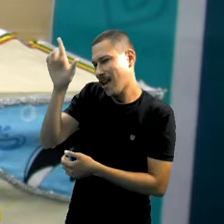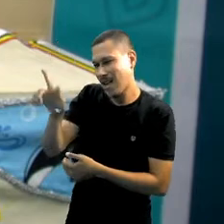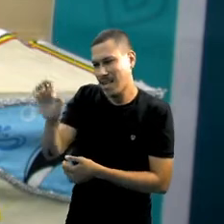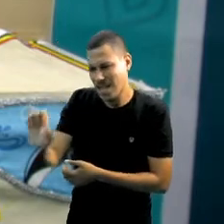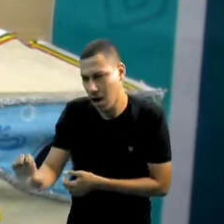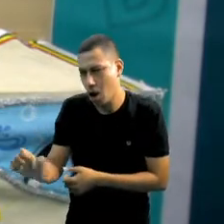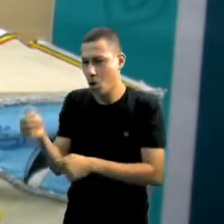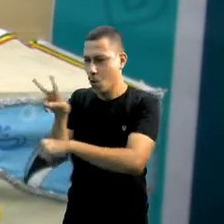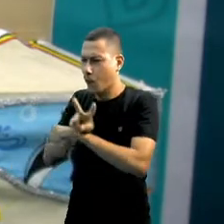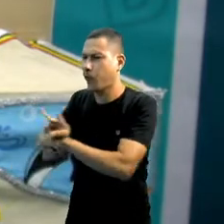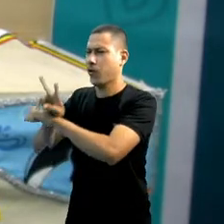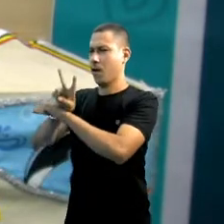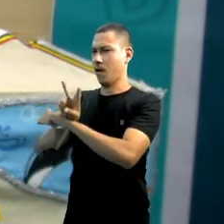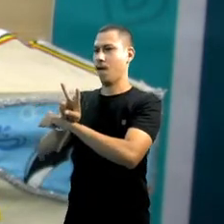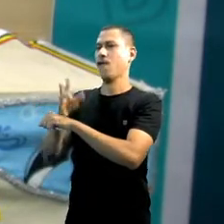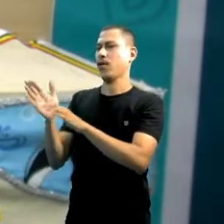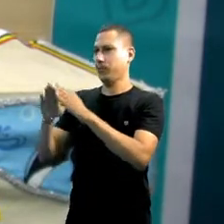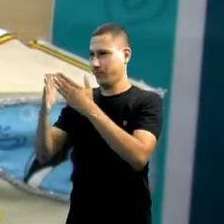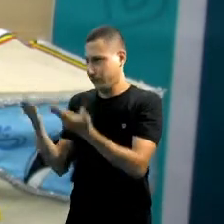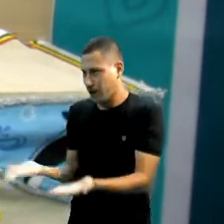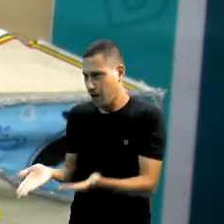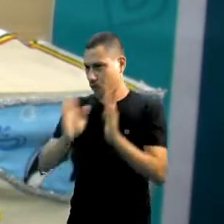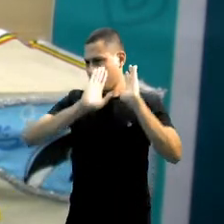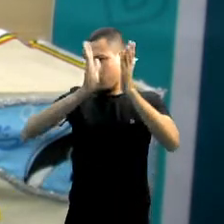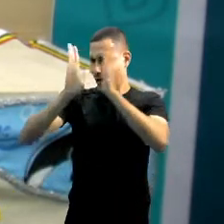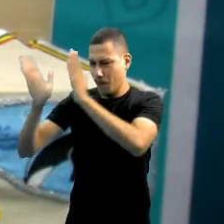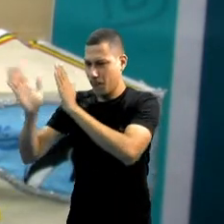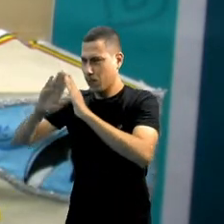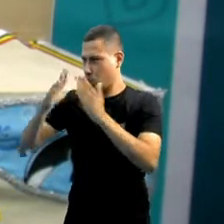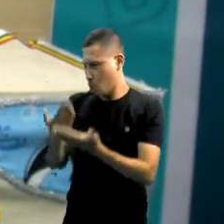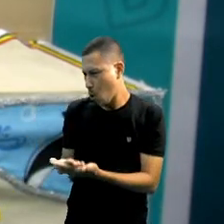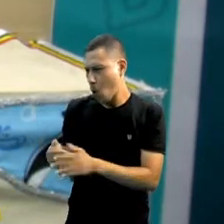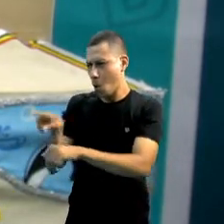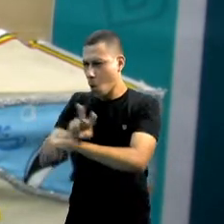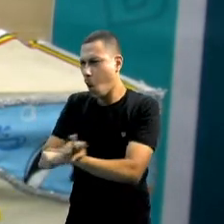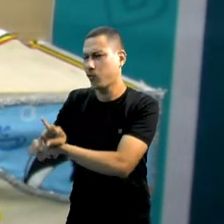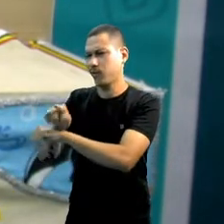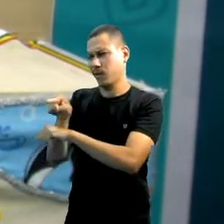cuidava de todos os livros da biblioteca. E cuidava desse aqui também, mas esse